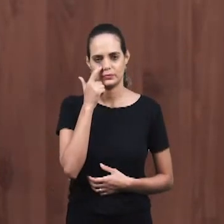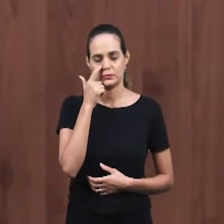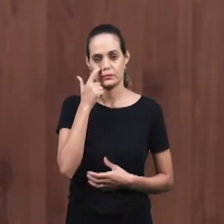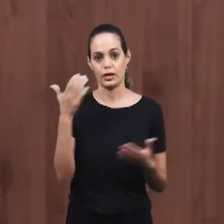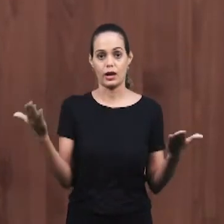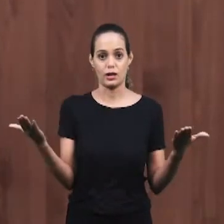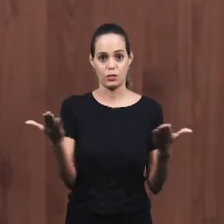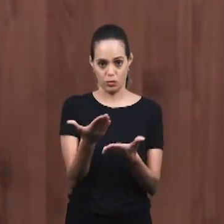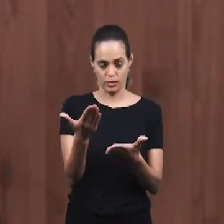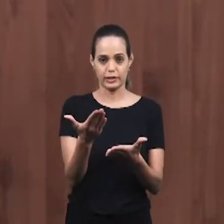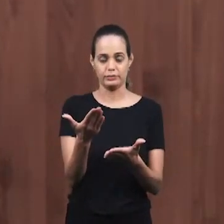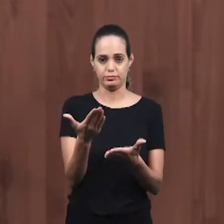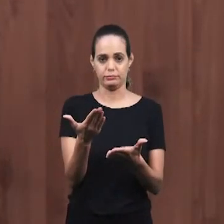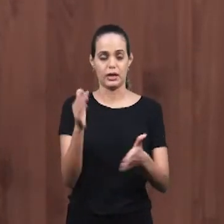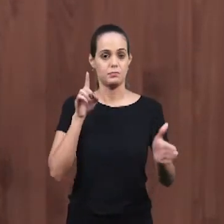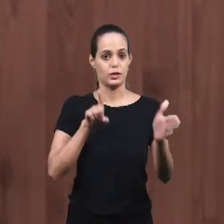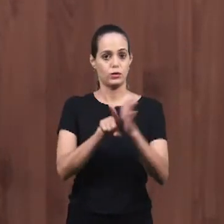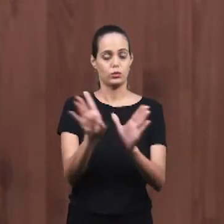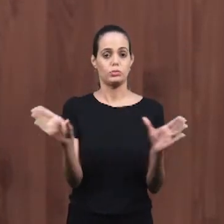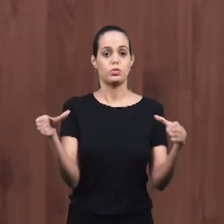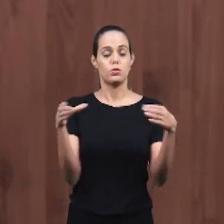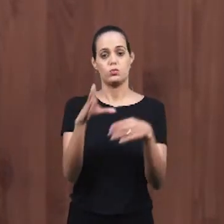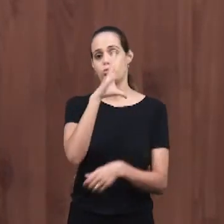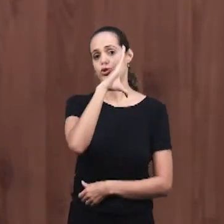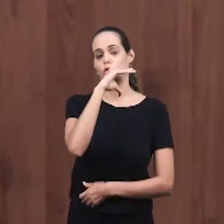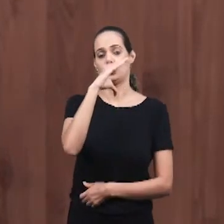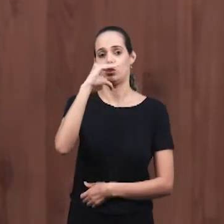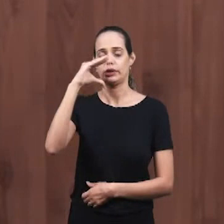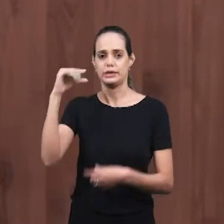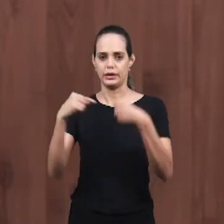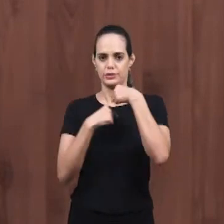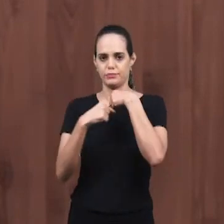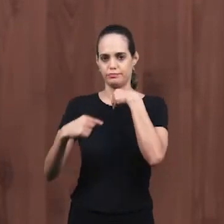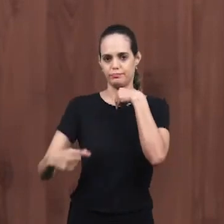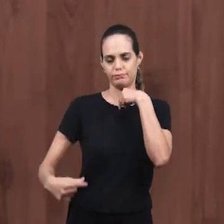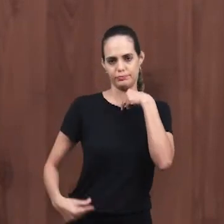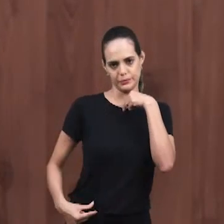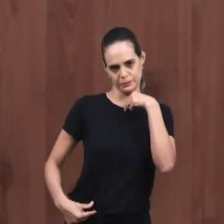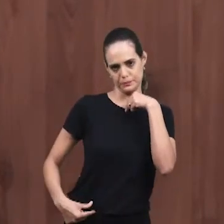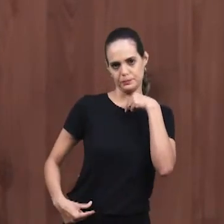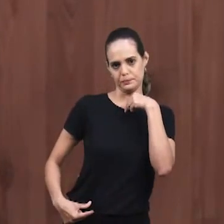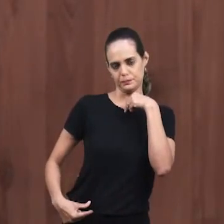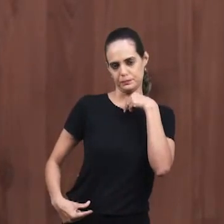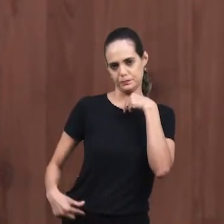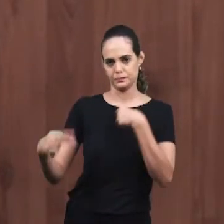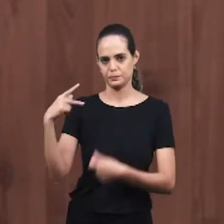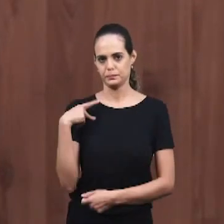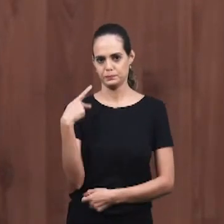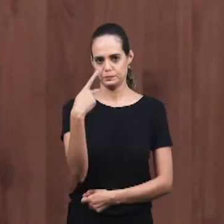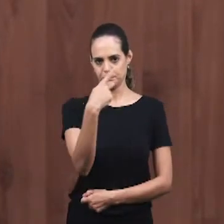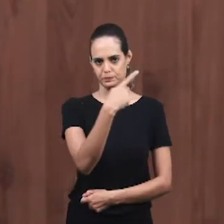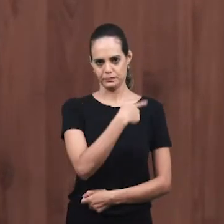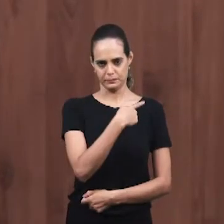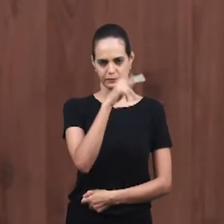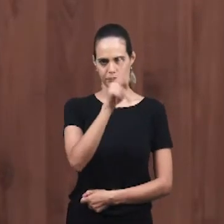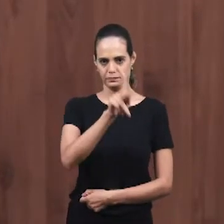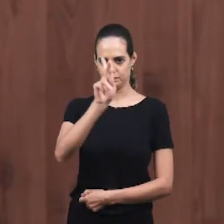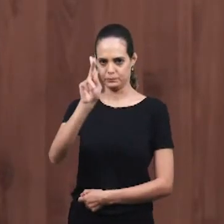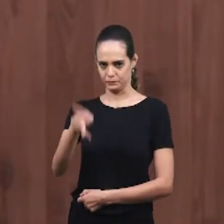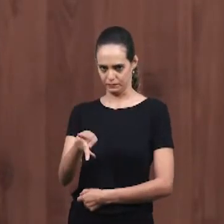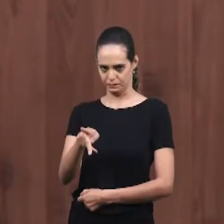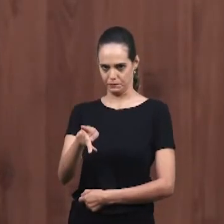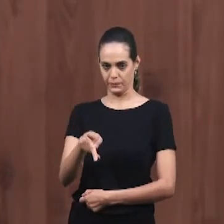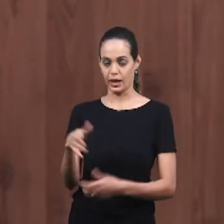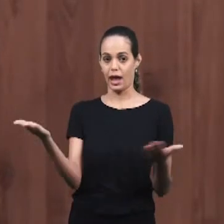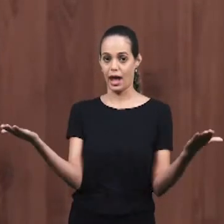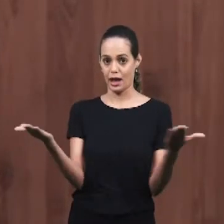porque agora a nossa pergunta destinada aos adolescentes, também aos pastores e obreiros e professoras, e